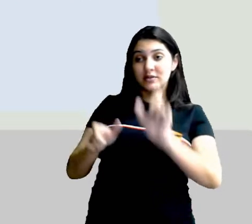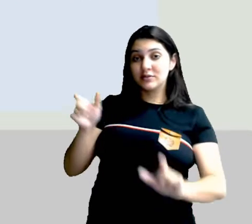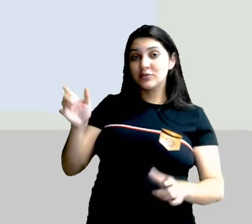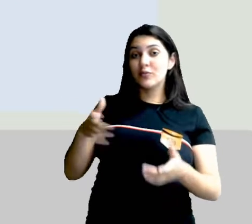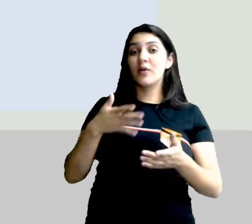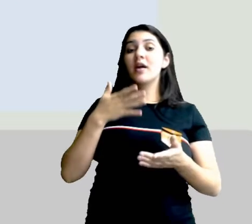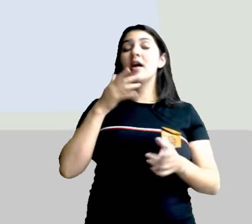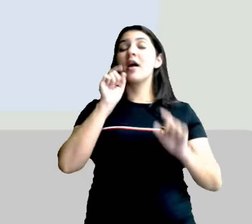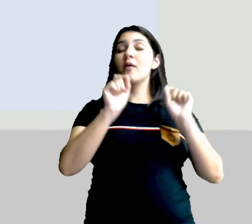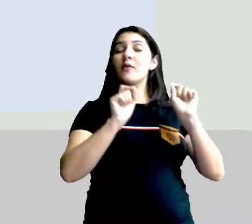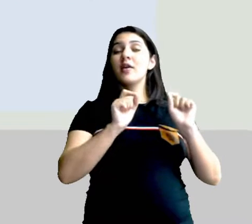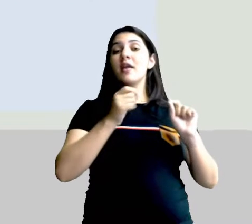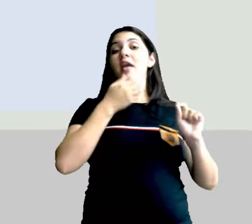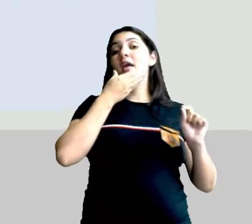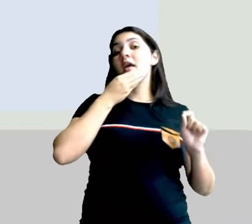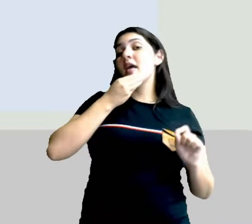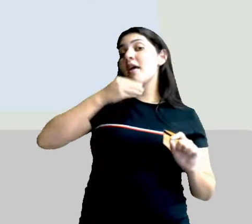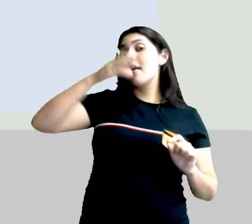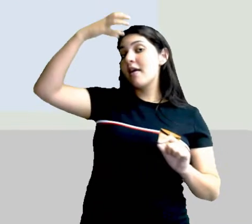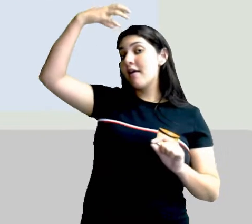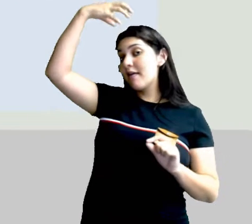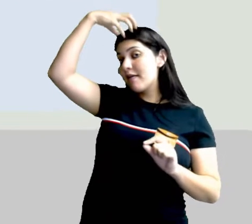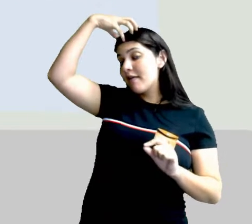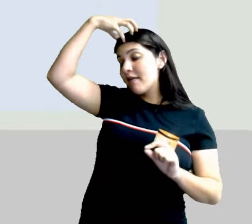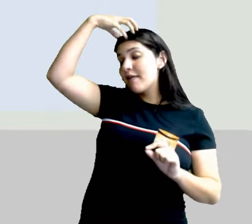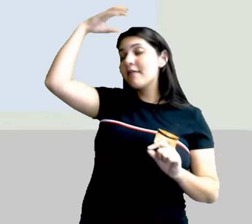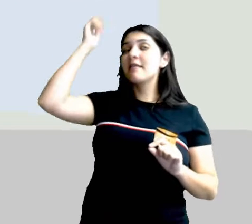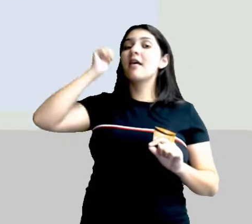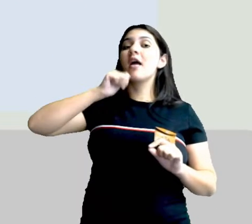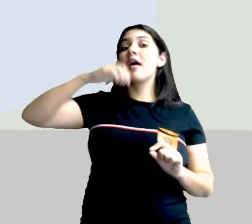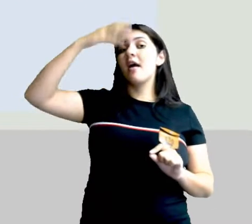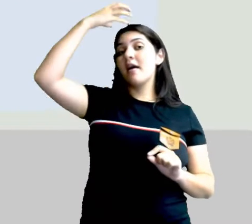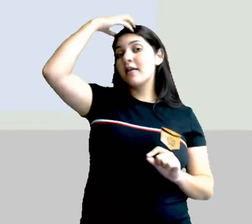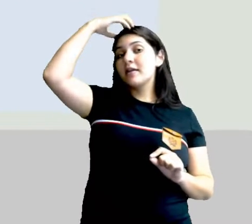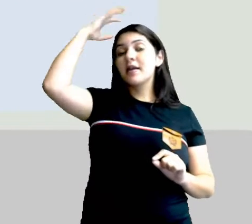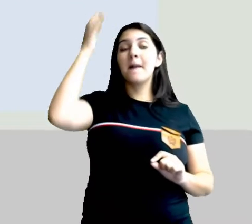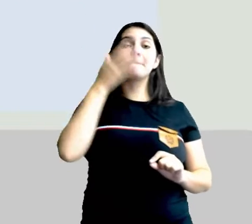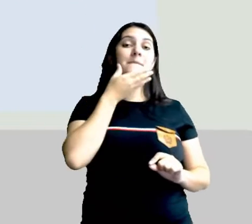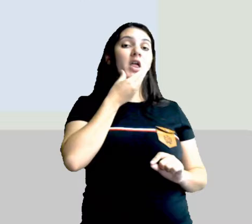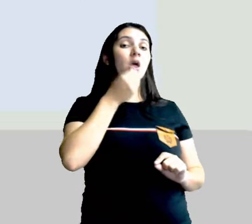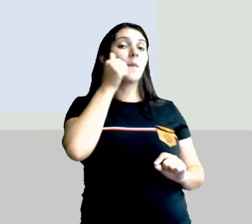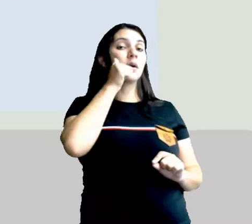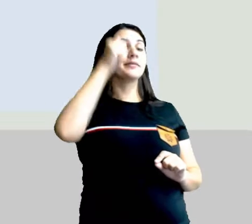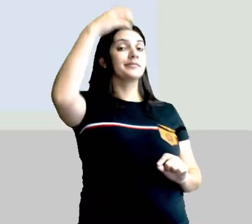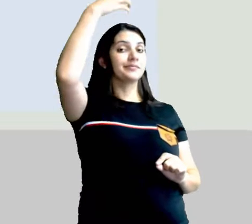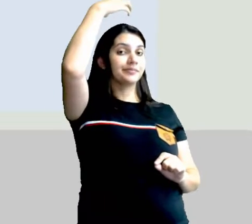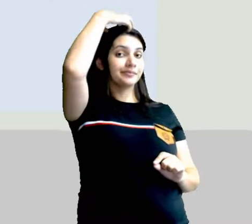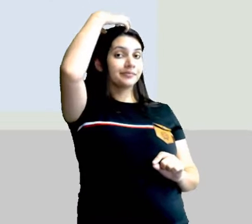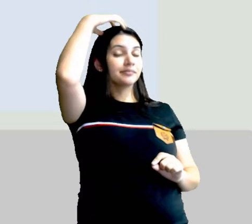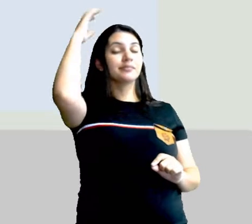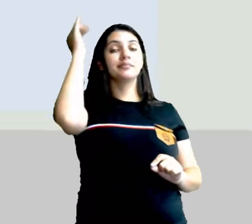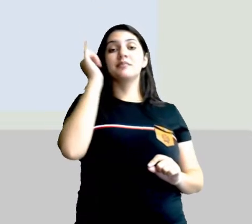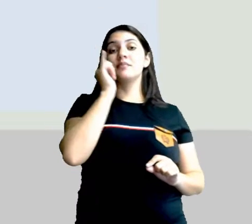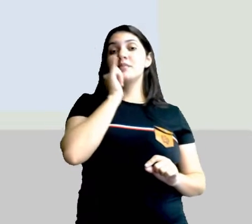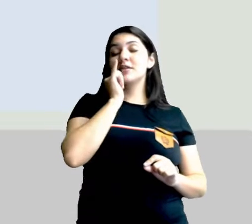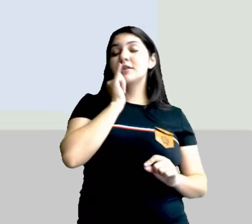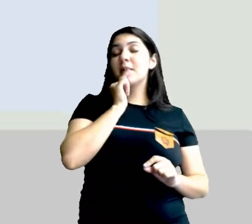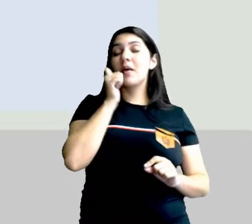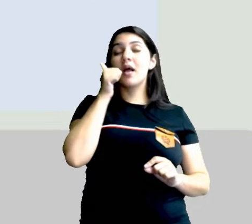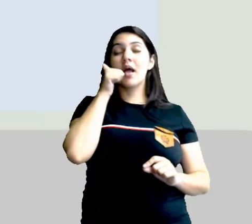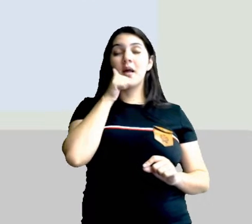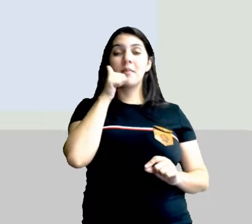são reis, rainhas, príncipes e princesas. Não é? Por exemplo, a princesa e o grão